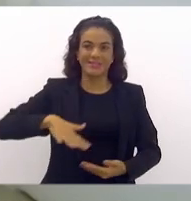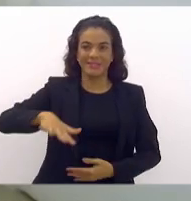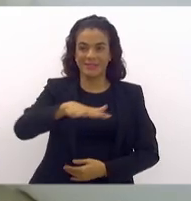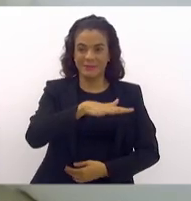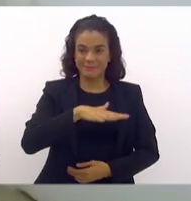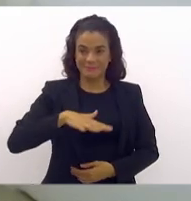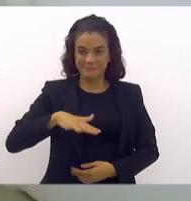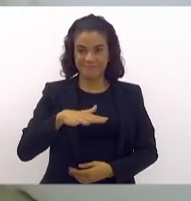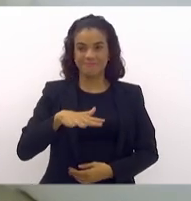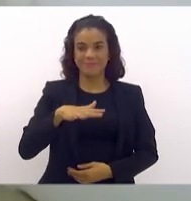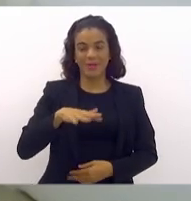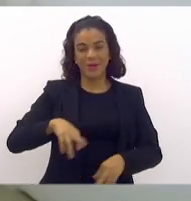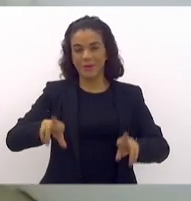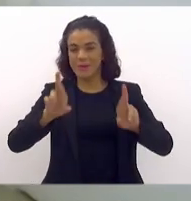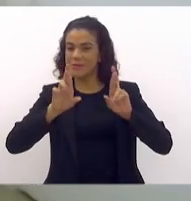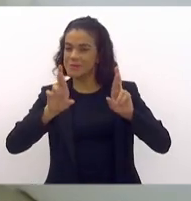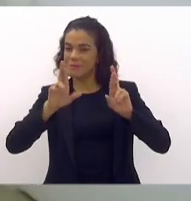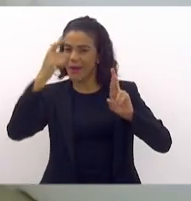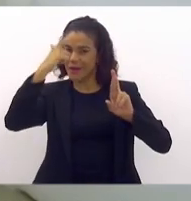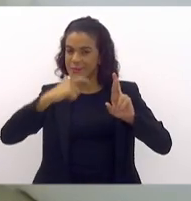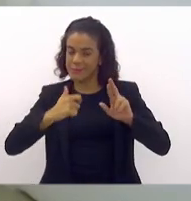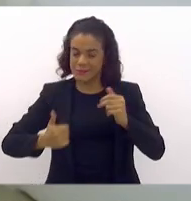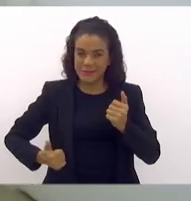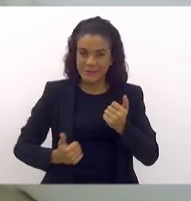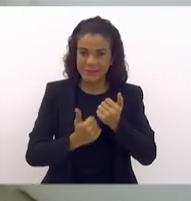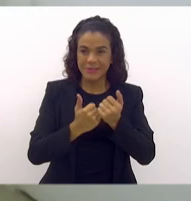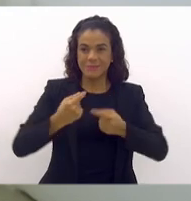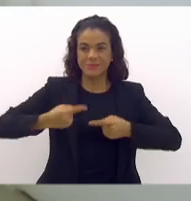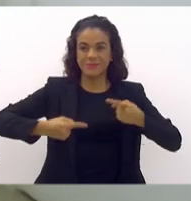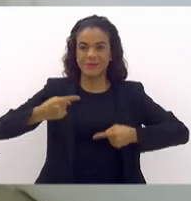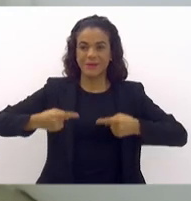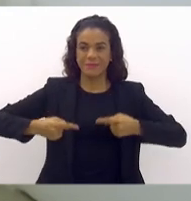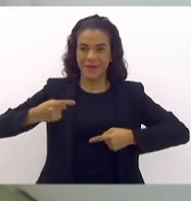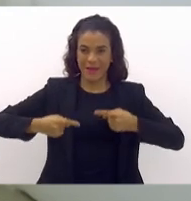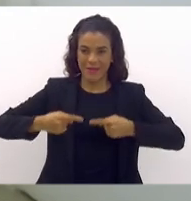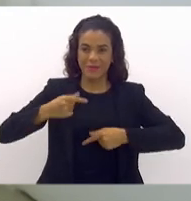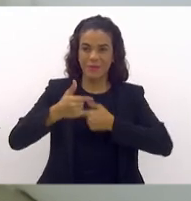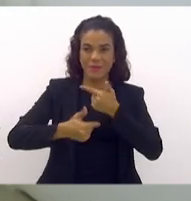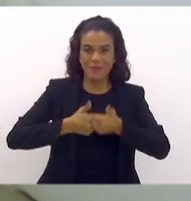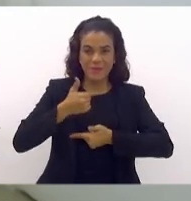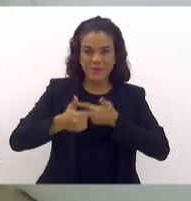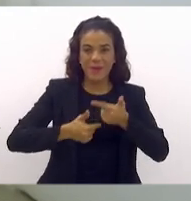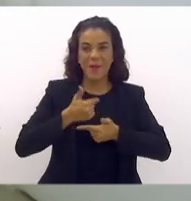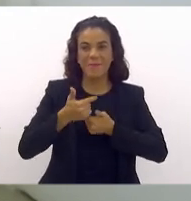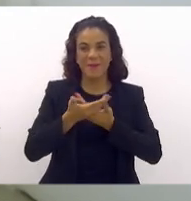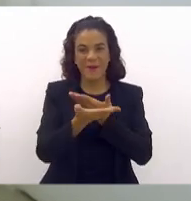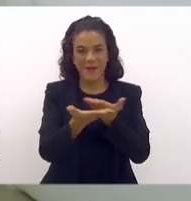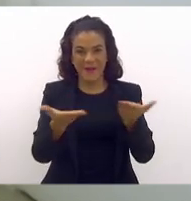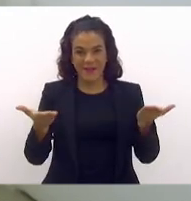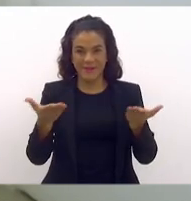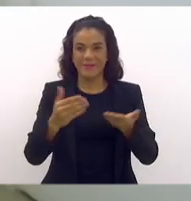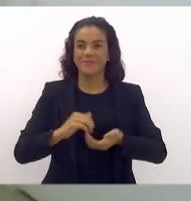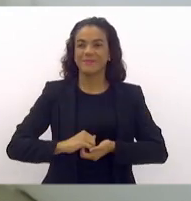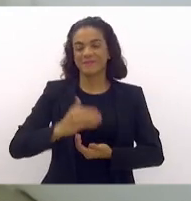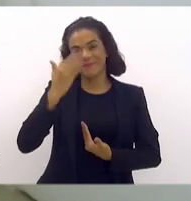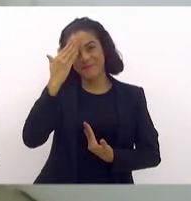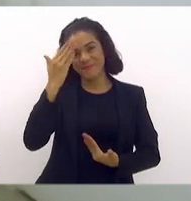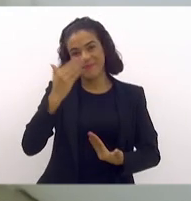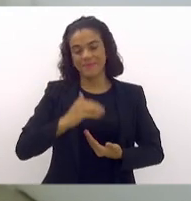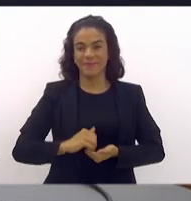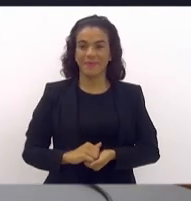espaço e espero poder contribuir para o debate e o trabalho das senhoras e dos senhores.